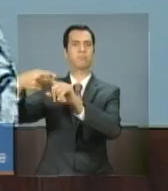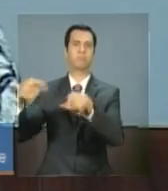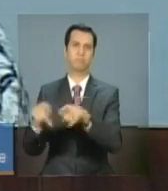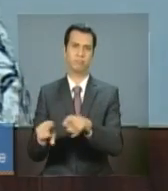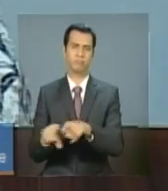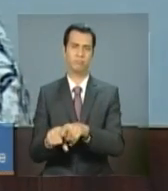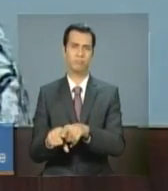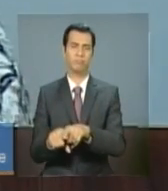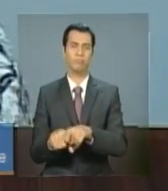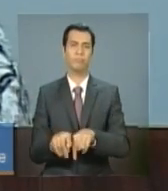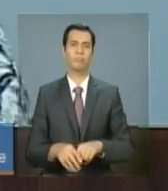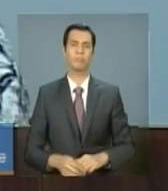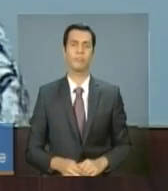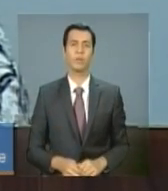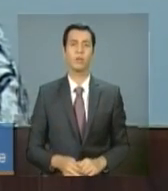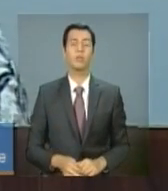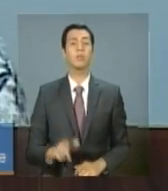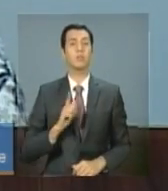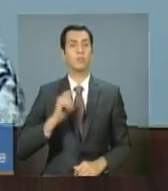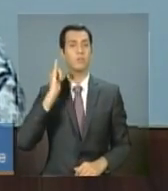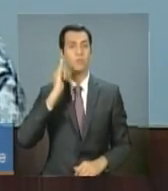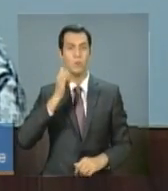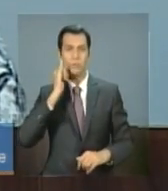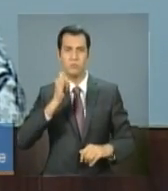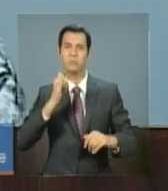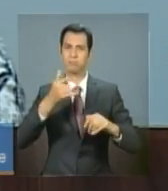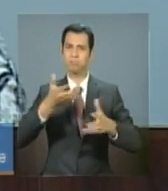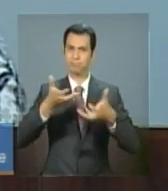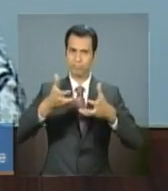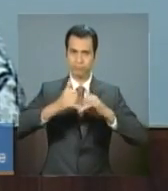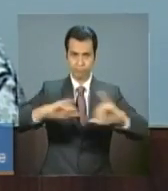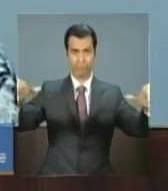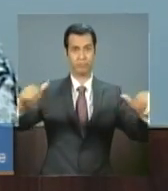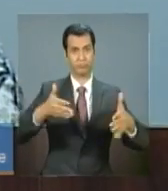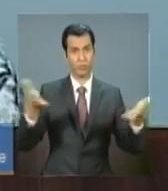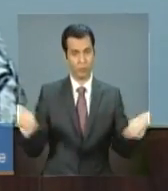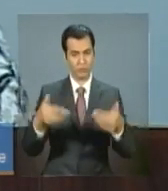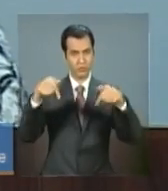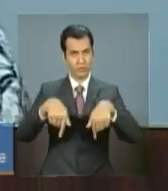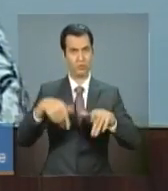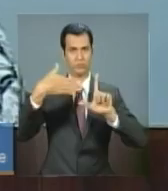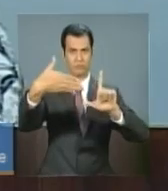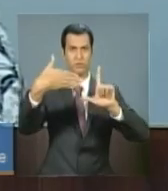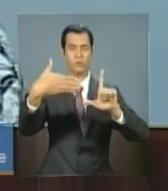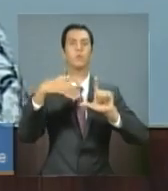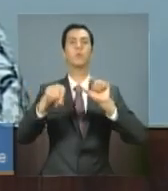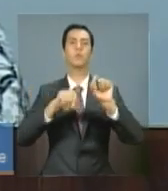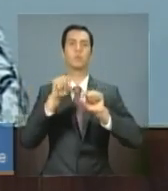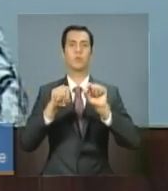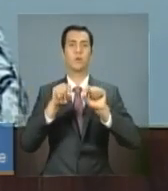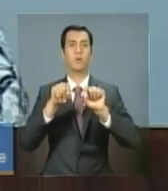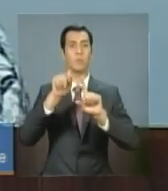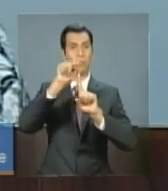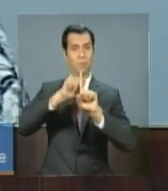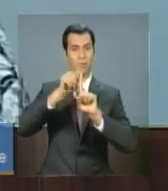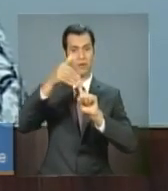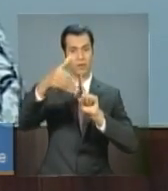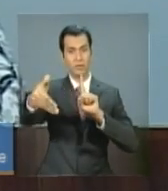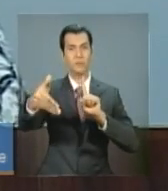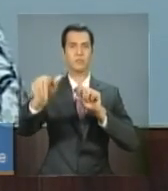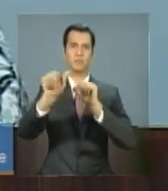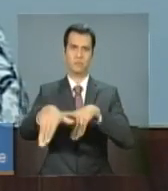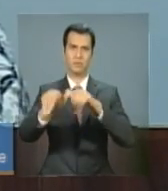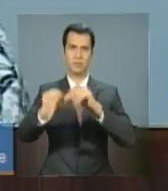Então, uma das informações importantes que nós queremos passar hoje, nessa teleconferência, é que nós vamos, a partir de setembro, reorganizar